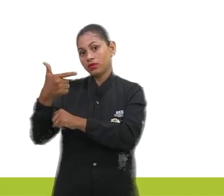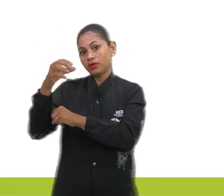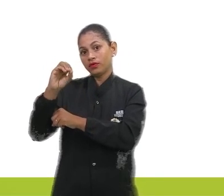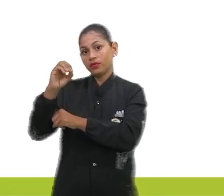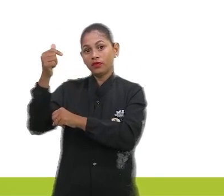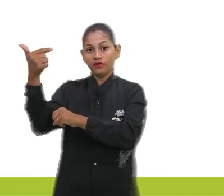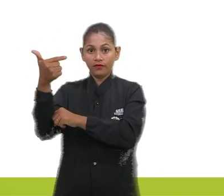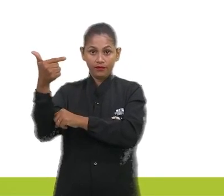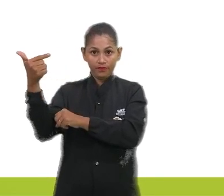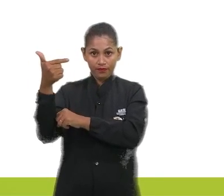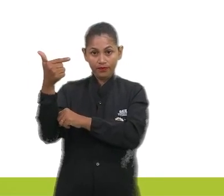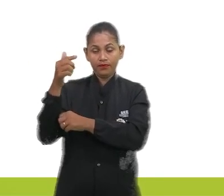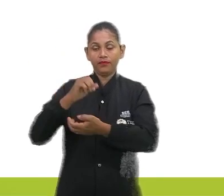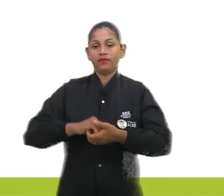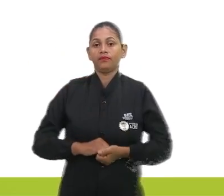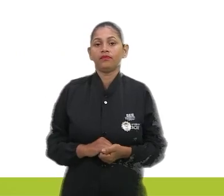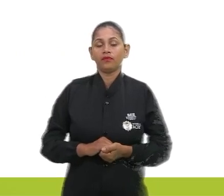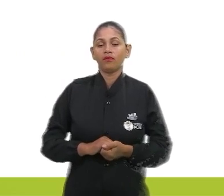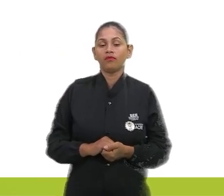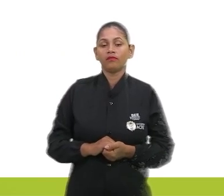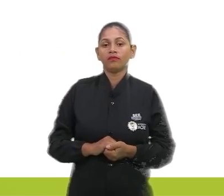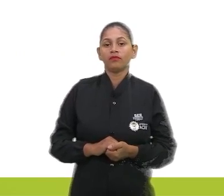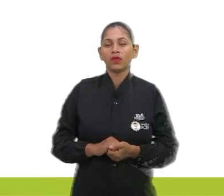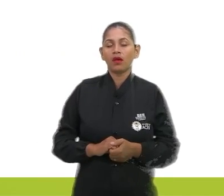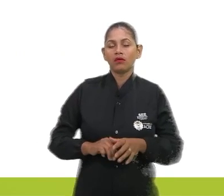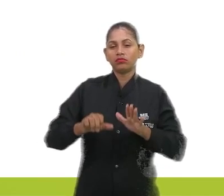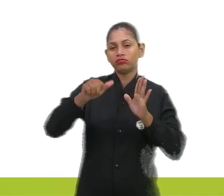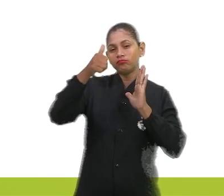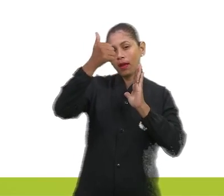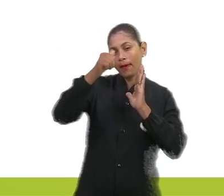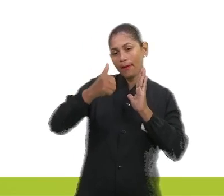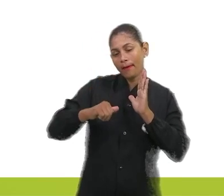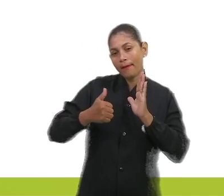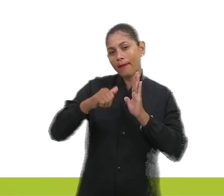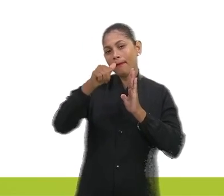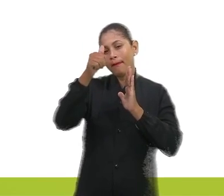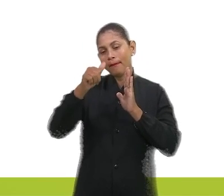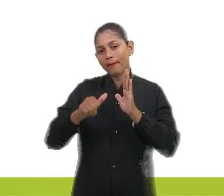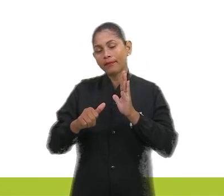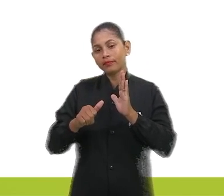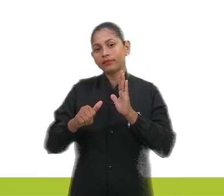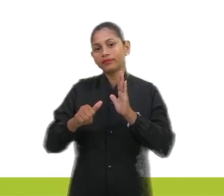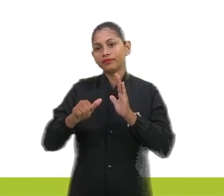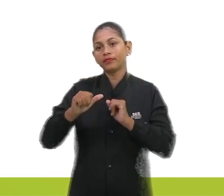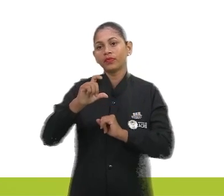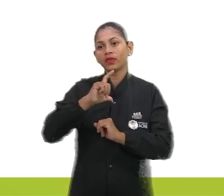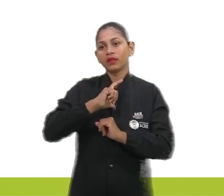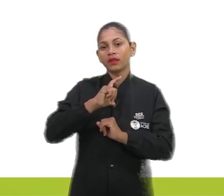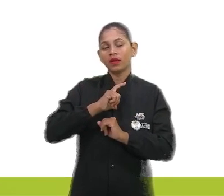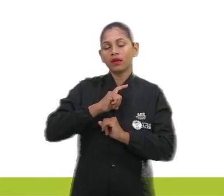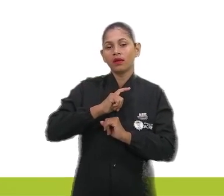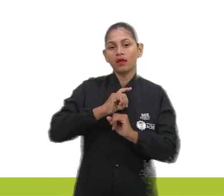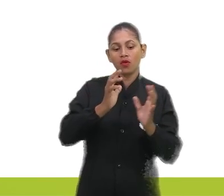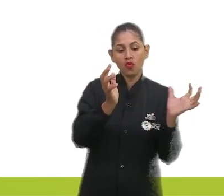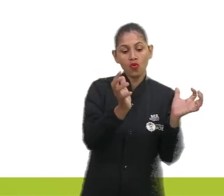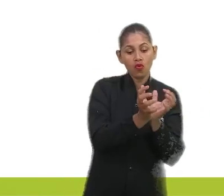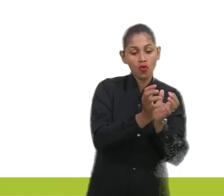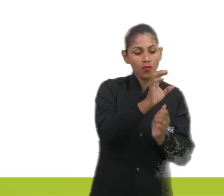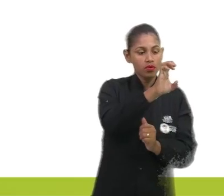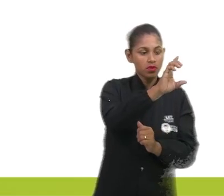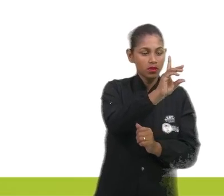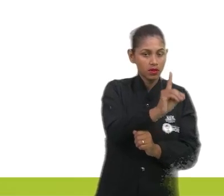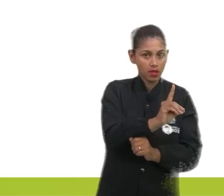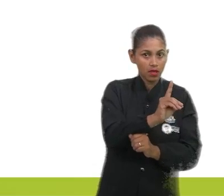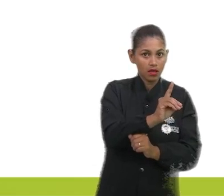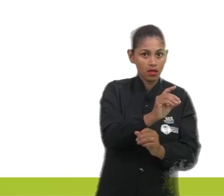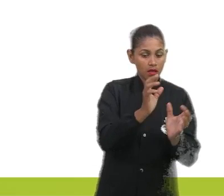2022. Se você parar para analisar, observando bem o gráfico, onde tem classe D e classe E,